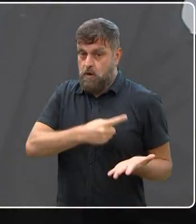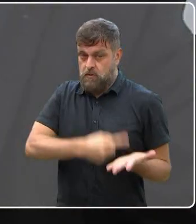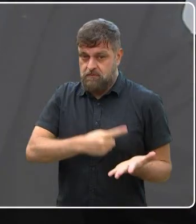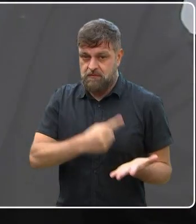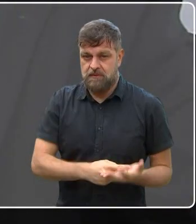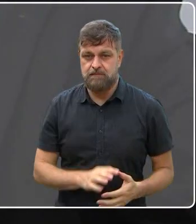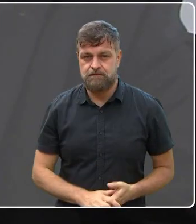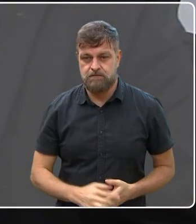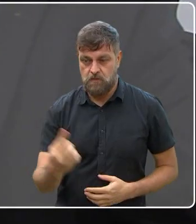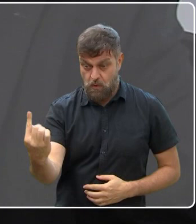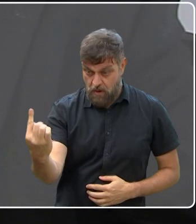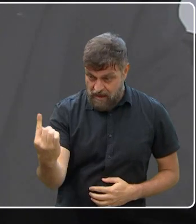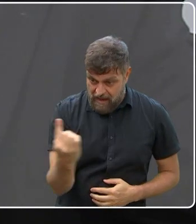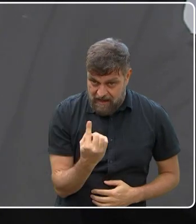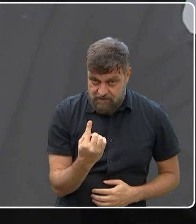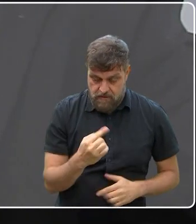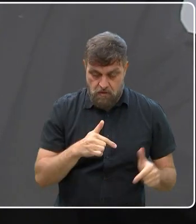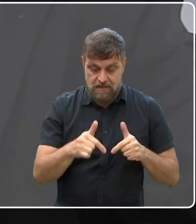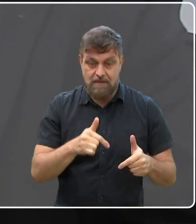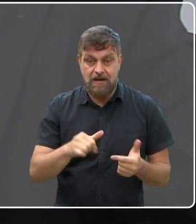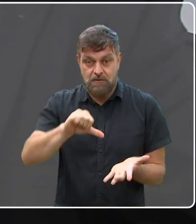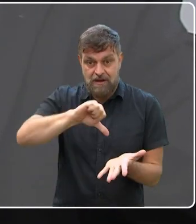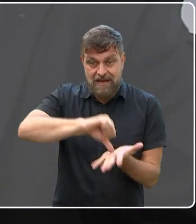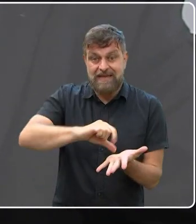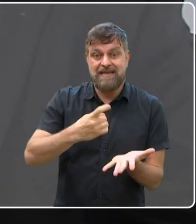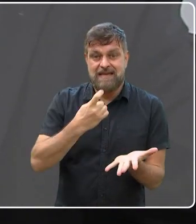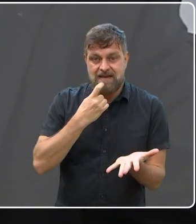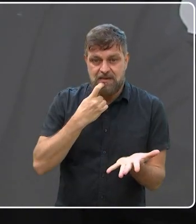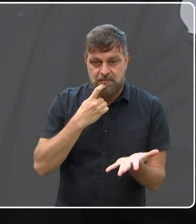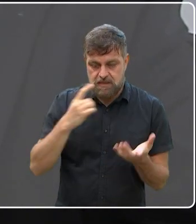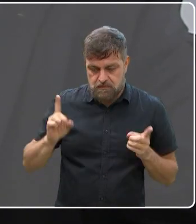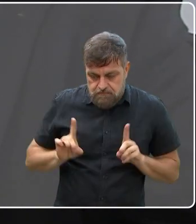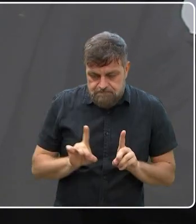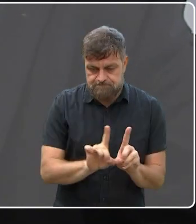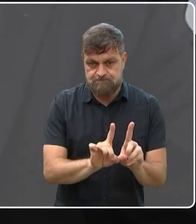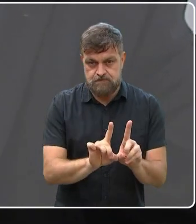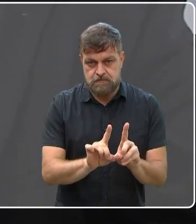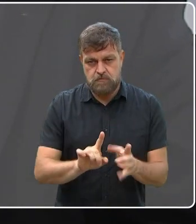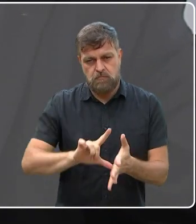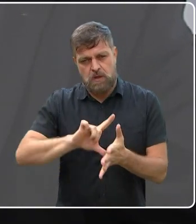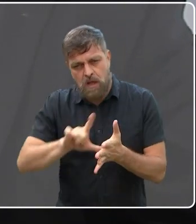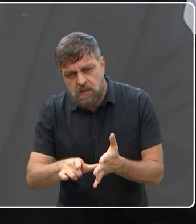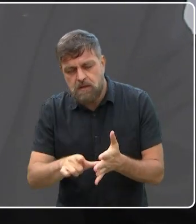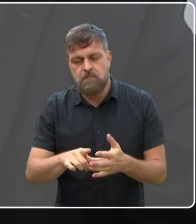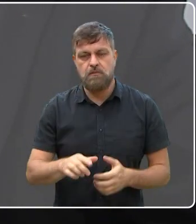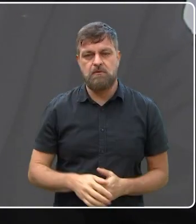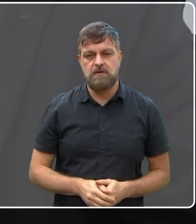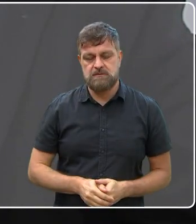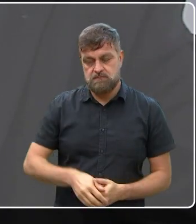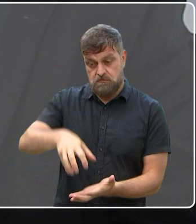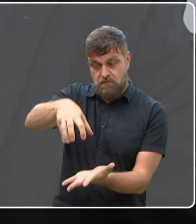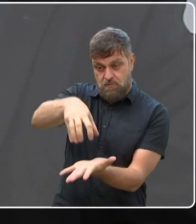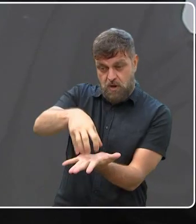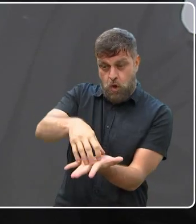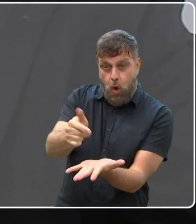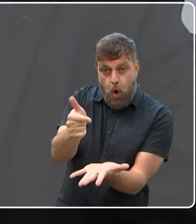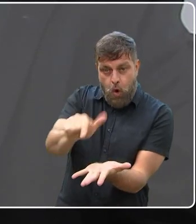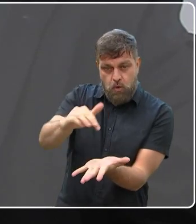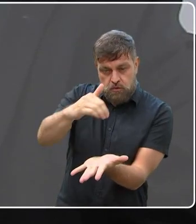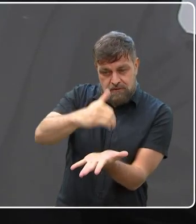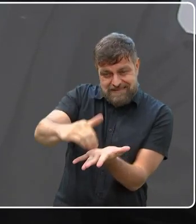companhia. Então ele veio trabalhar na unidade de Campinas com o Henrique e numa outra unidade, né,